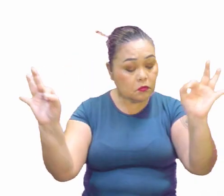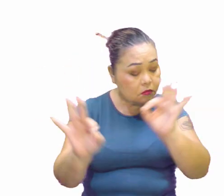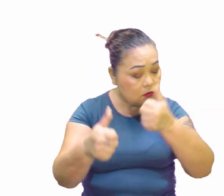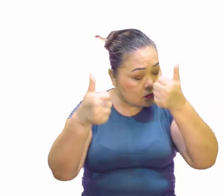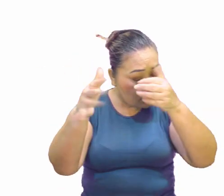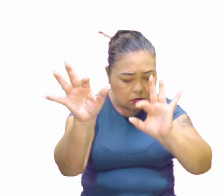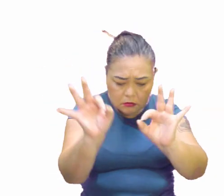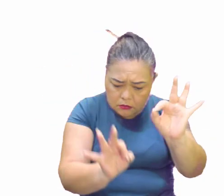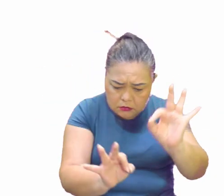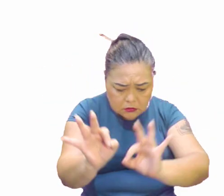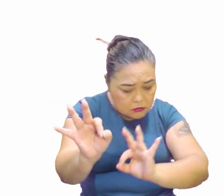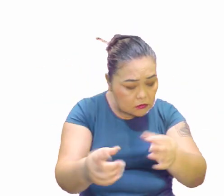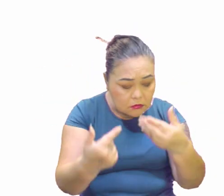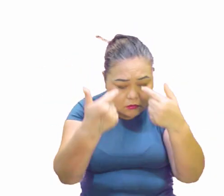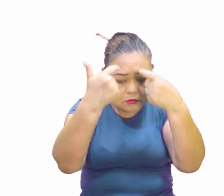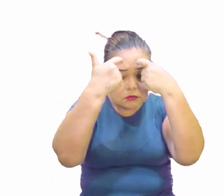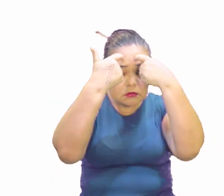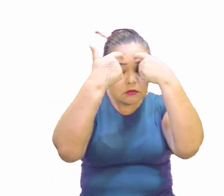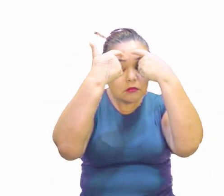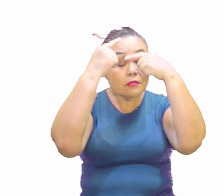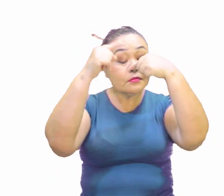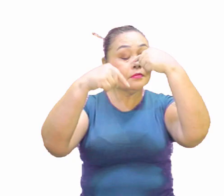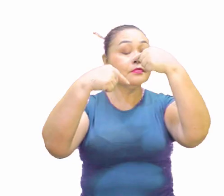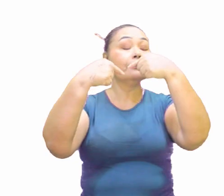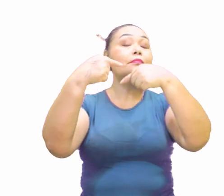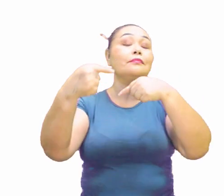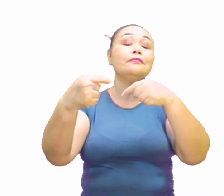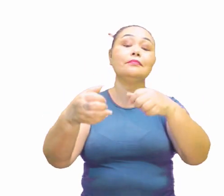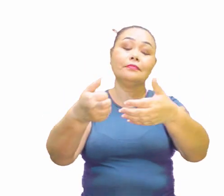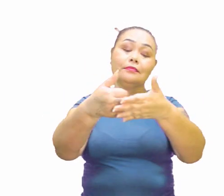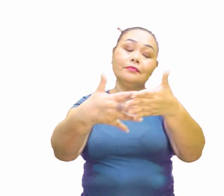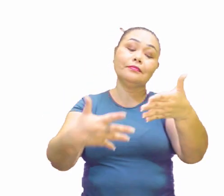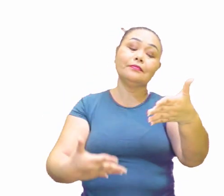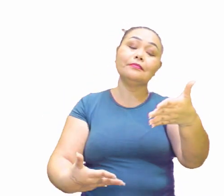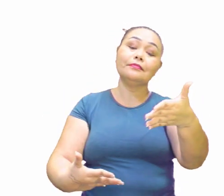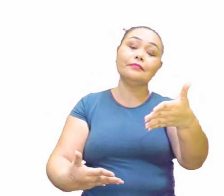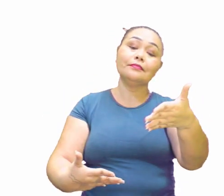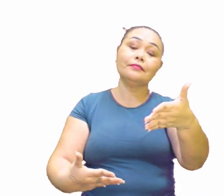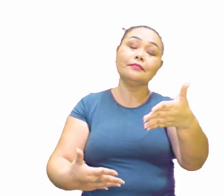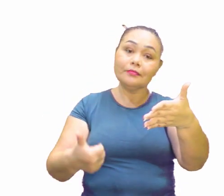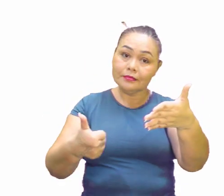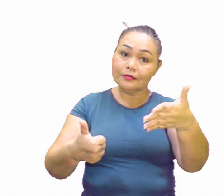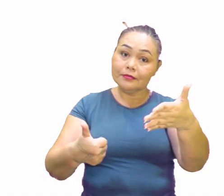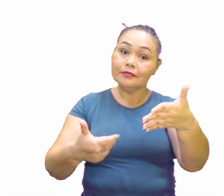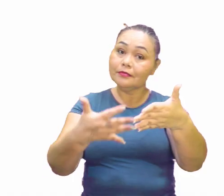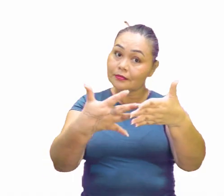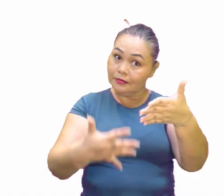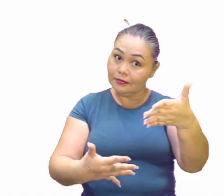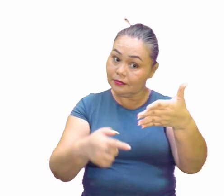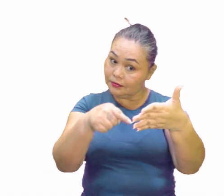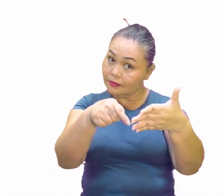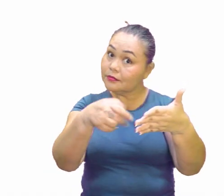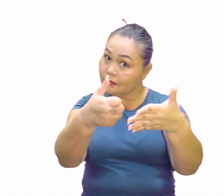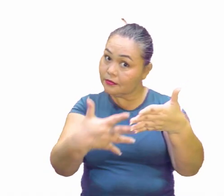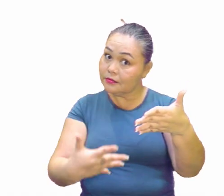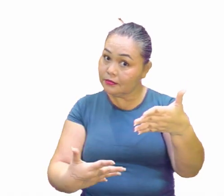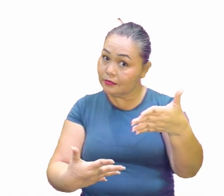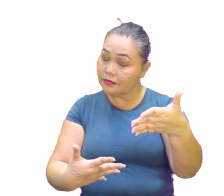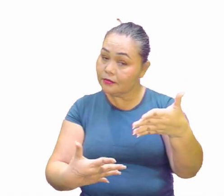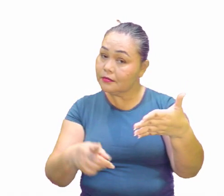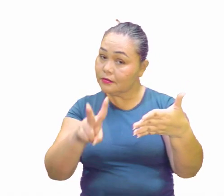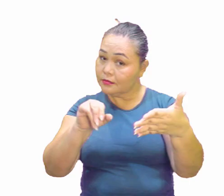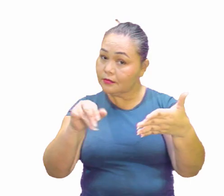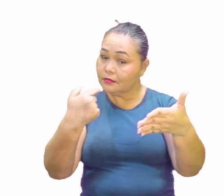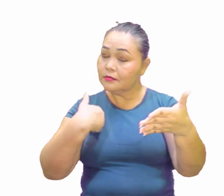fechou, organizou a ideia, aí vai para a parte do desenvolvimento. Que é aqui no desenvolvimento